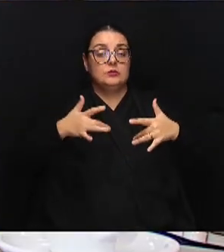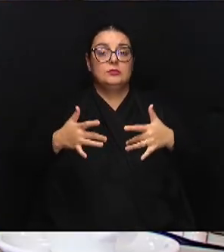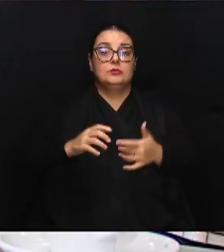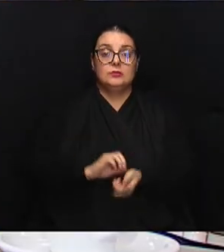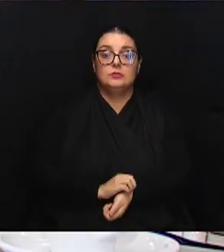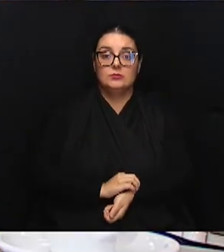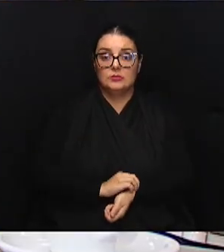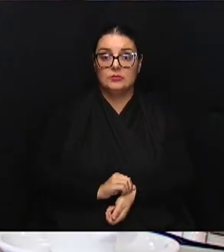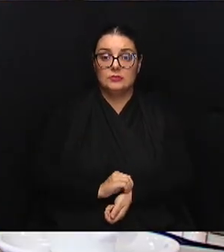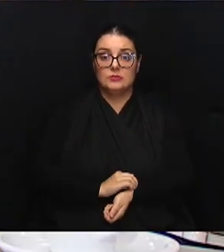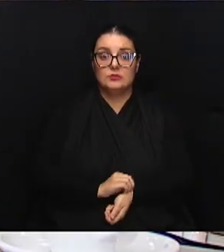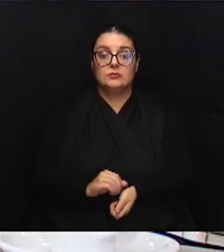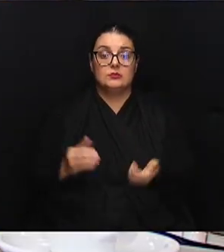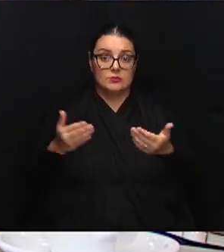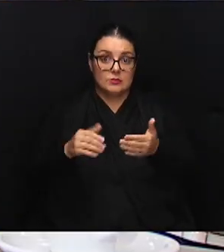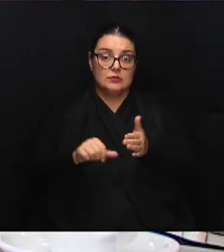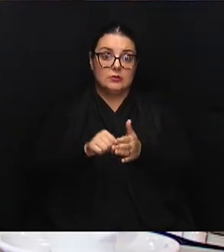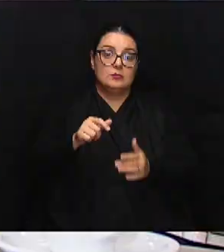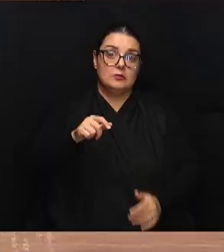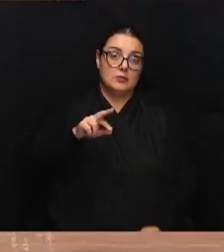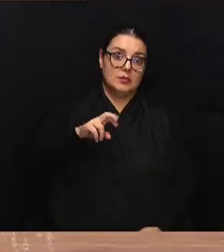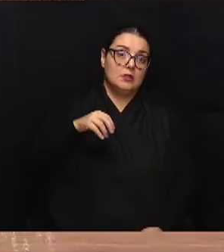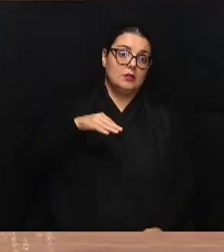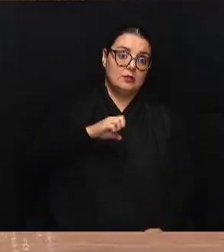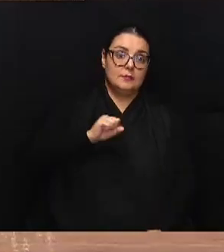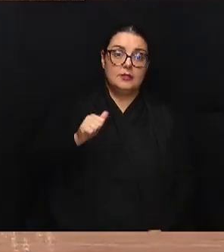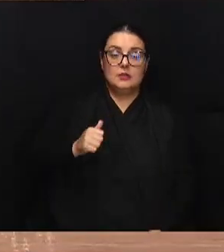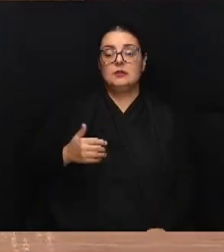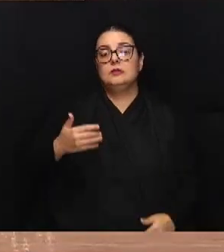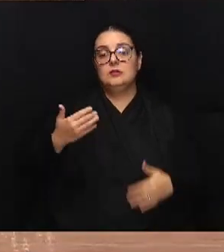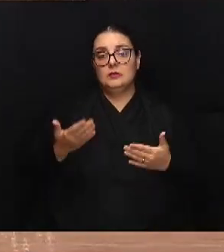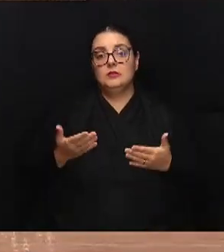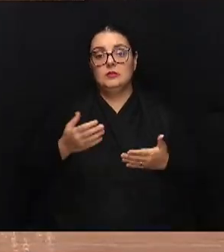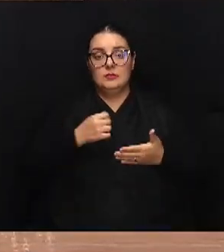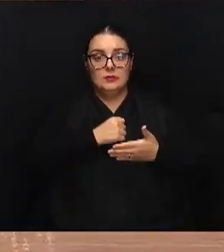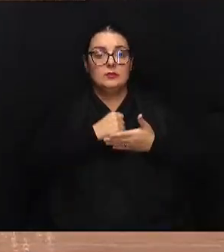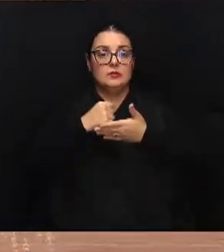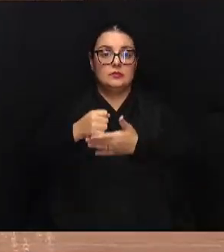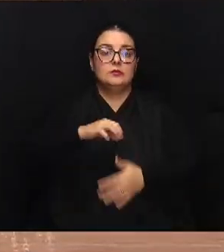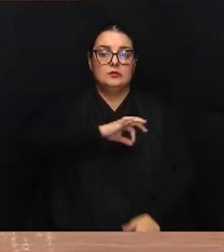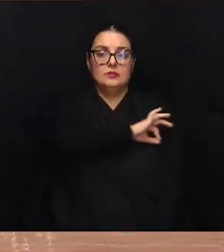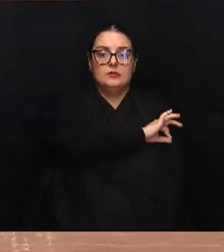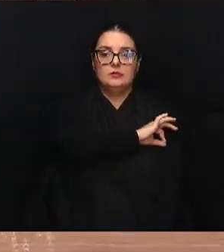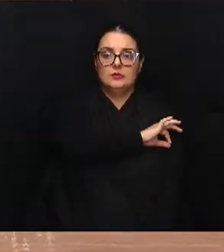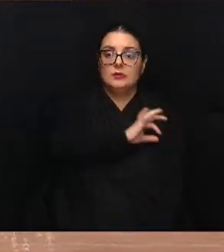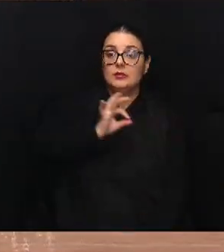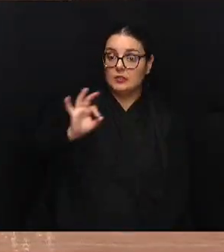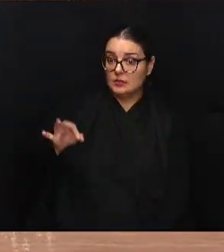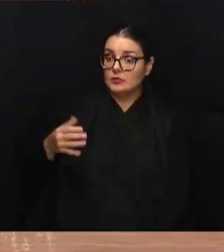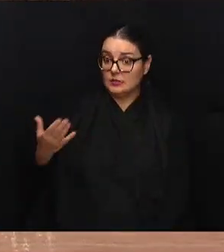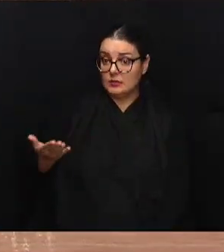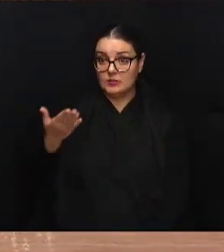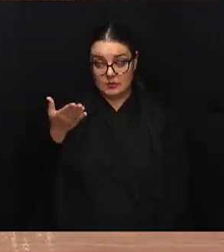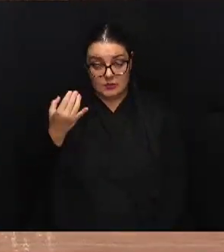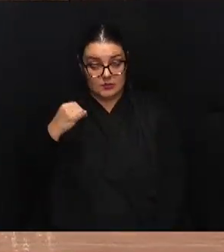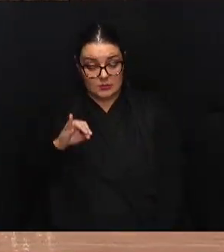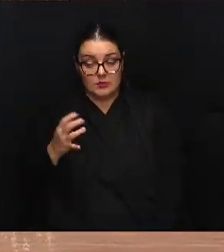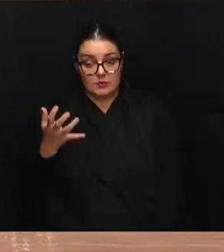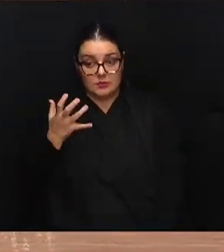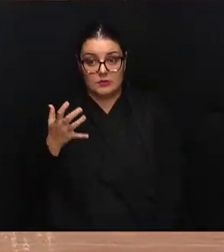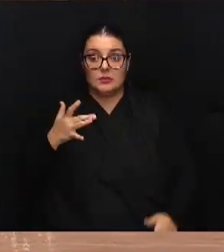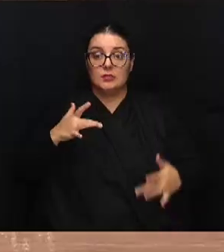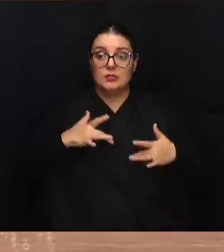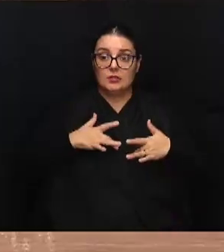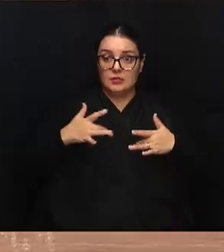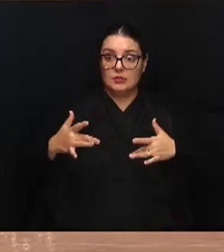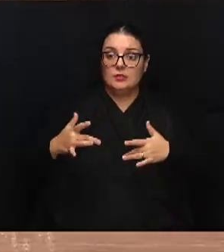doações que hoje, na primeira remessa, foi levada para a Prefeitura. Tá certo. Então, se você quiser, inclusive, doar